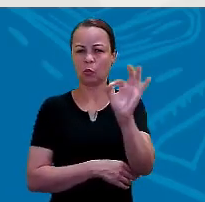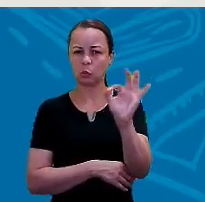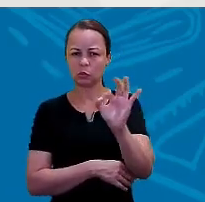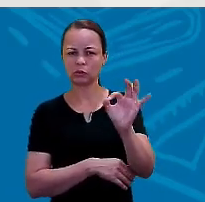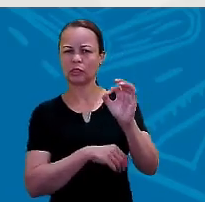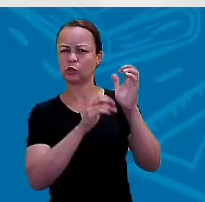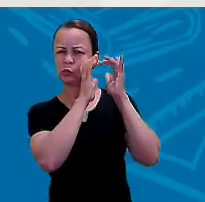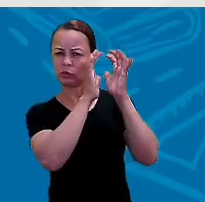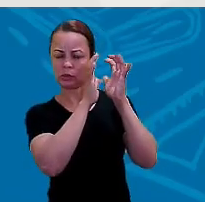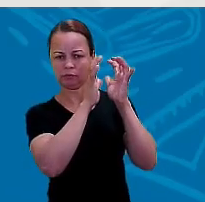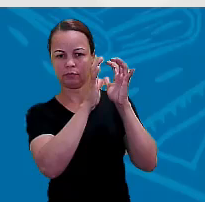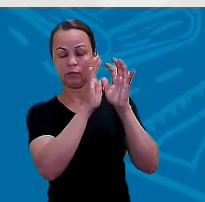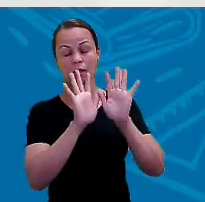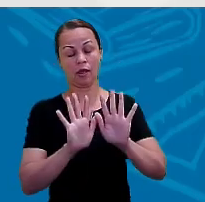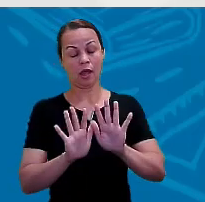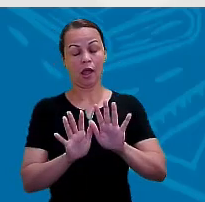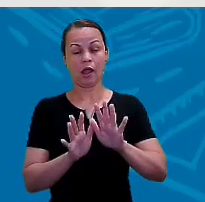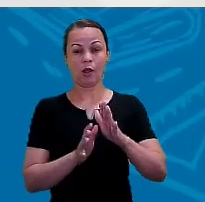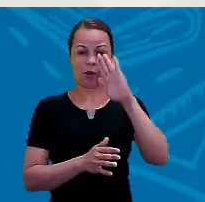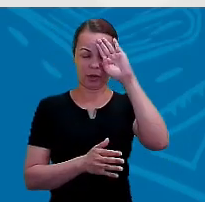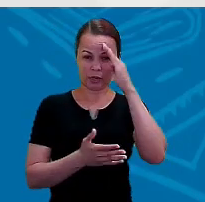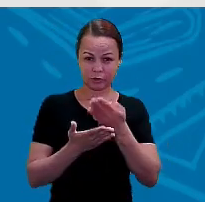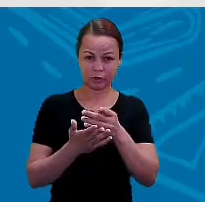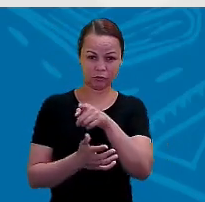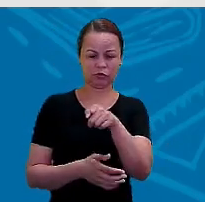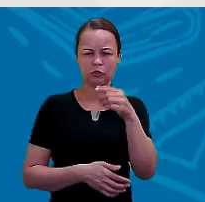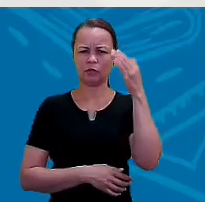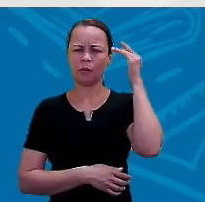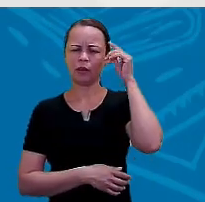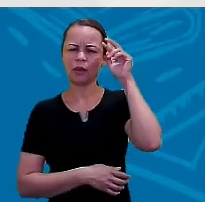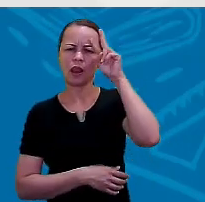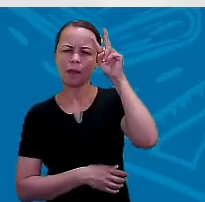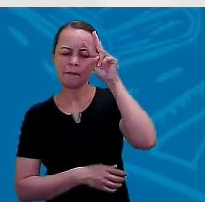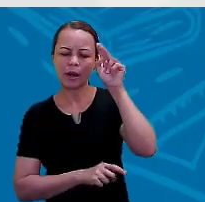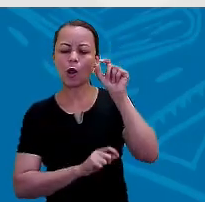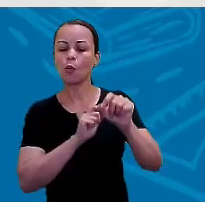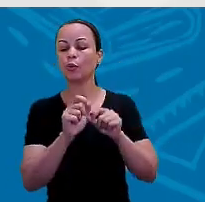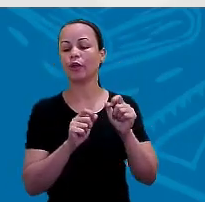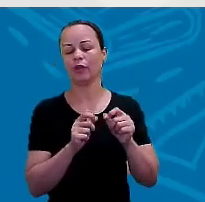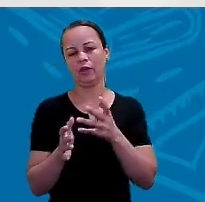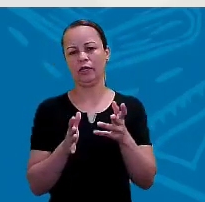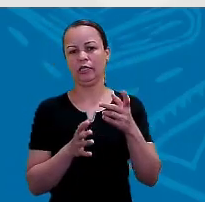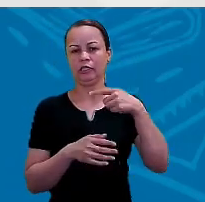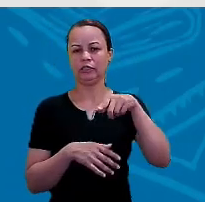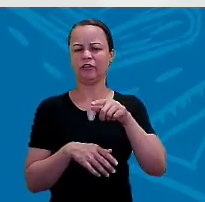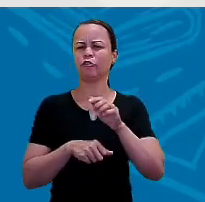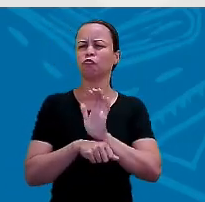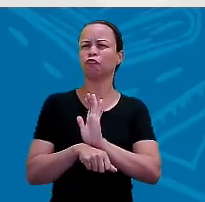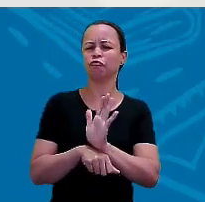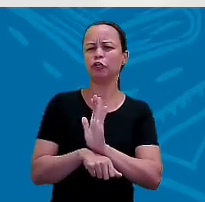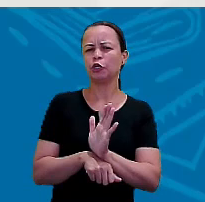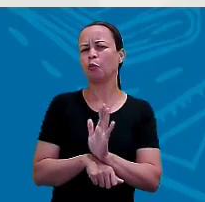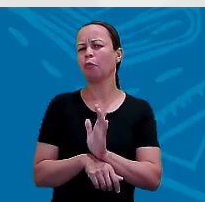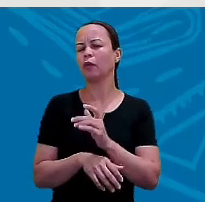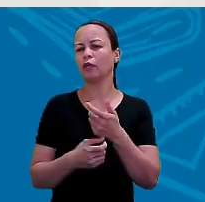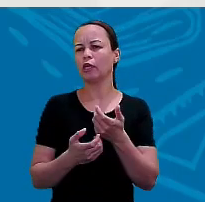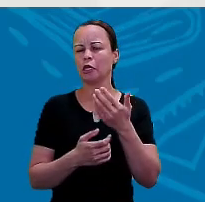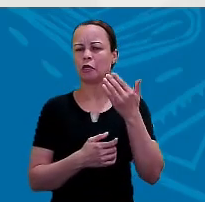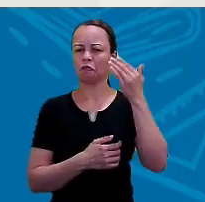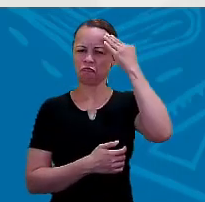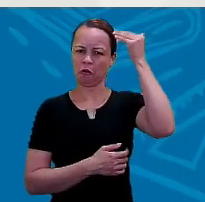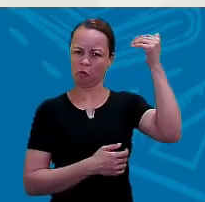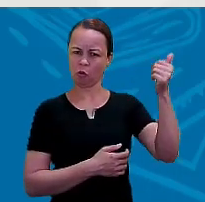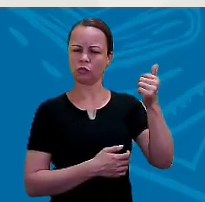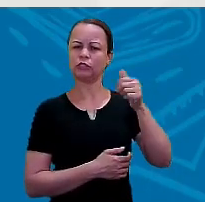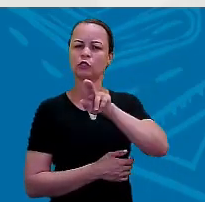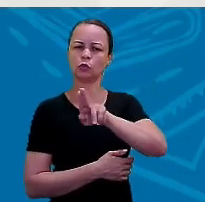mundo aqui deve lembrar de um filme que foi estrelado por Scarlett Johansson e Morgan Freeman, chamado Lucy,